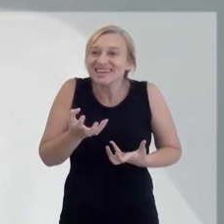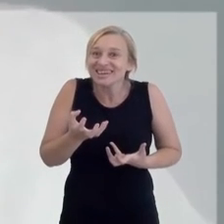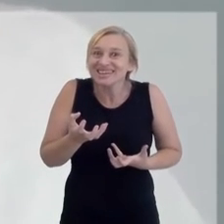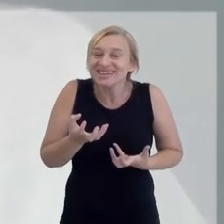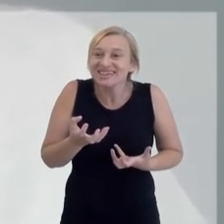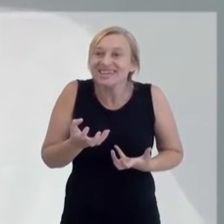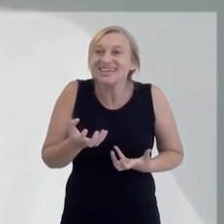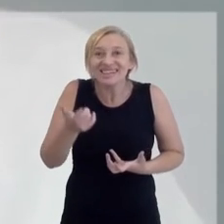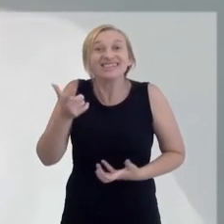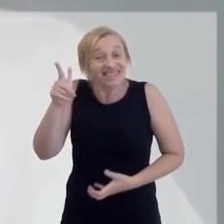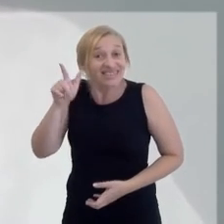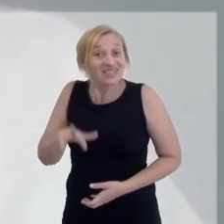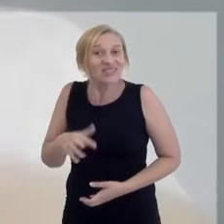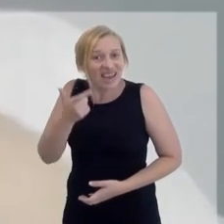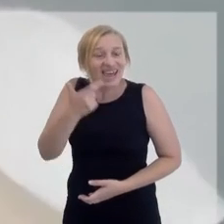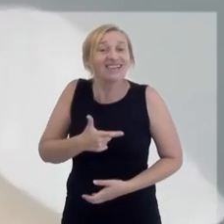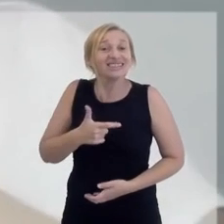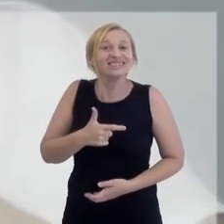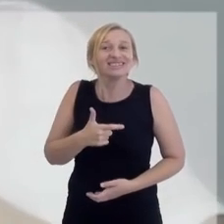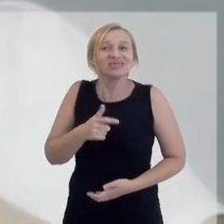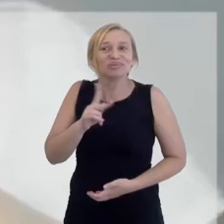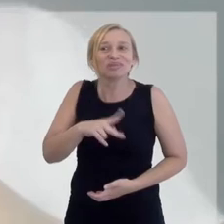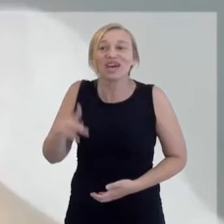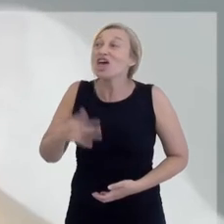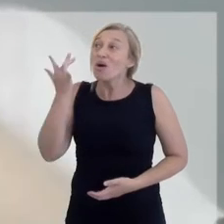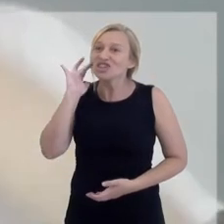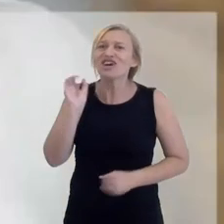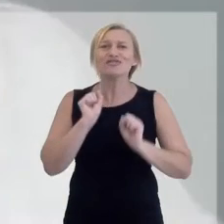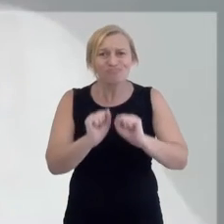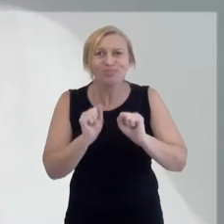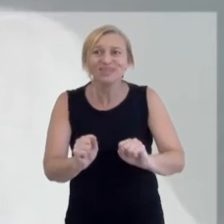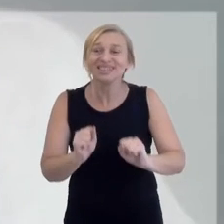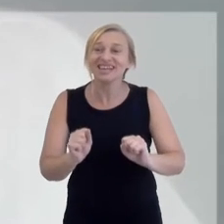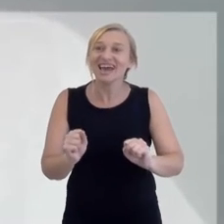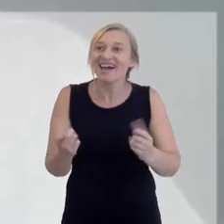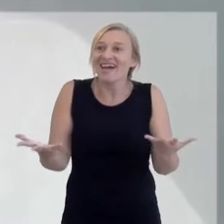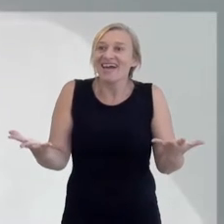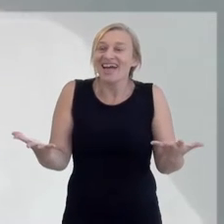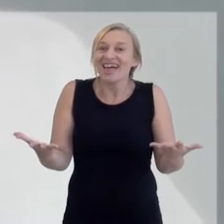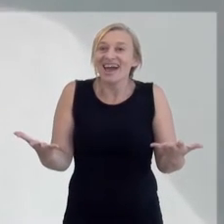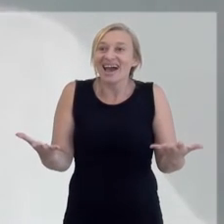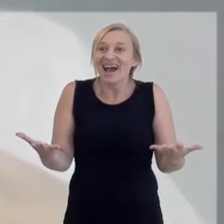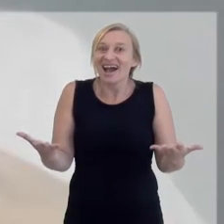ser Jacirema. Eu achava que eu poderia ser